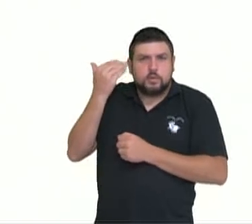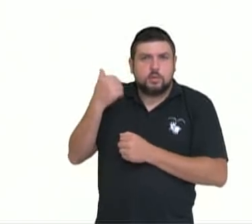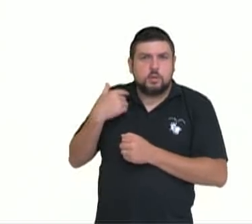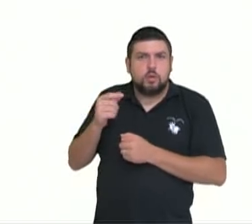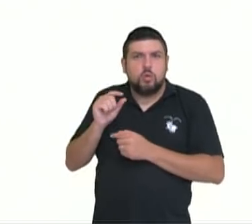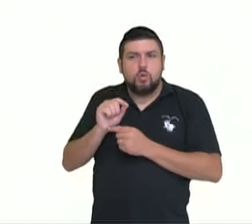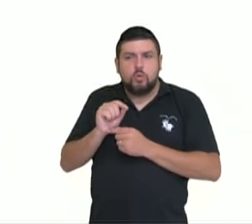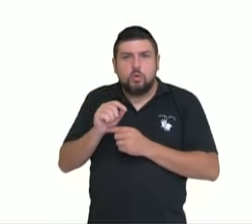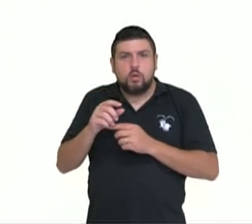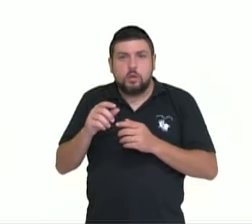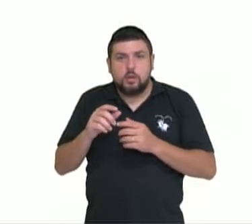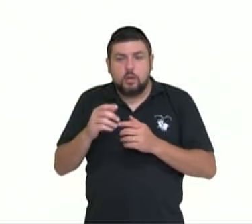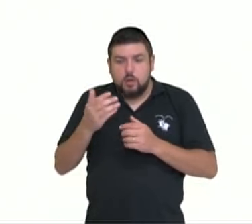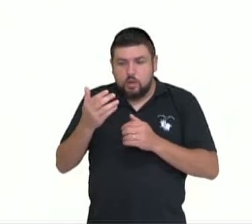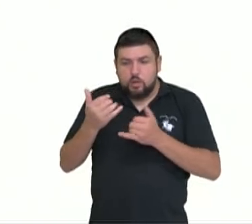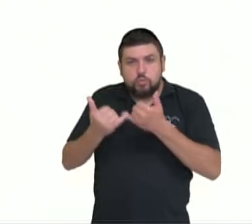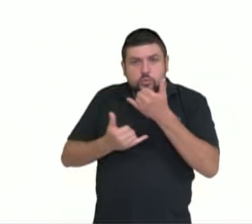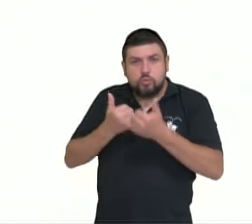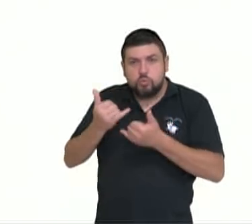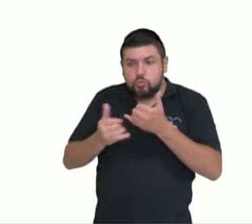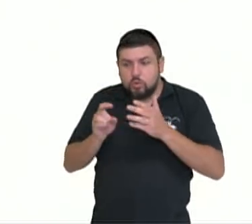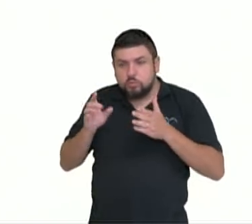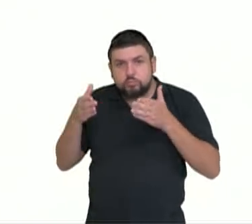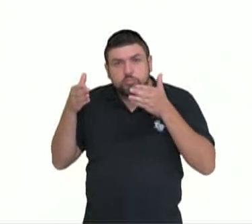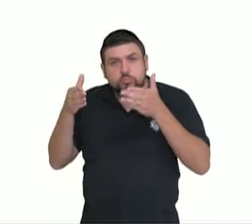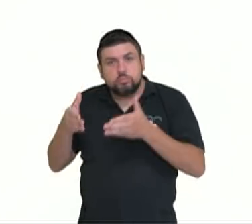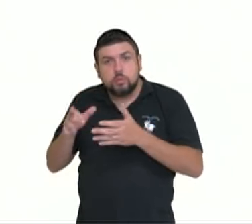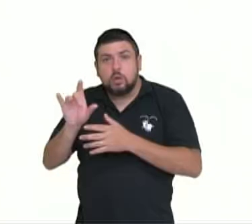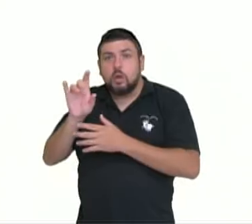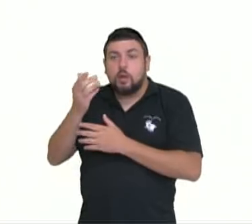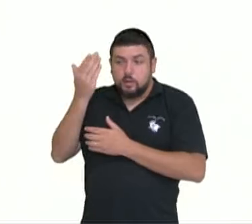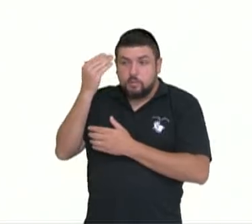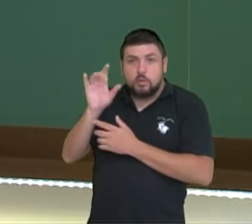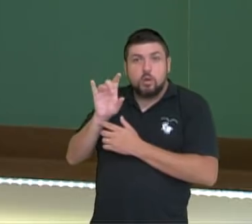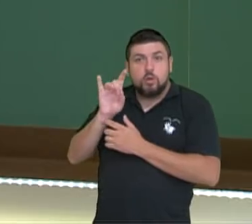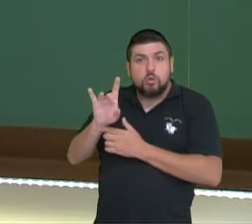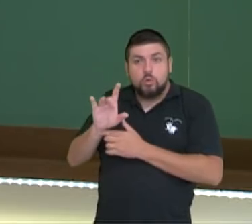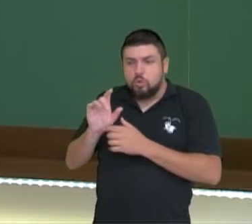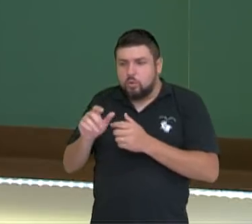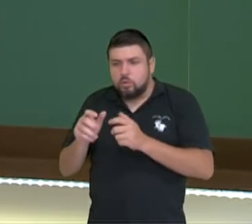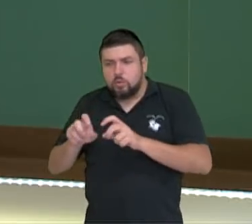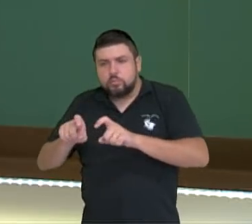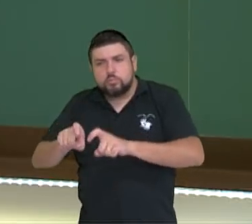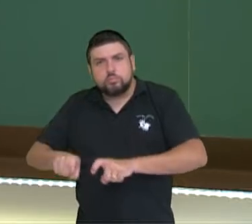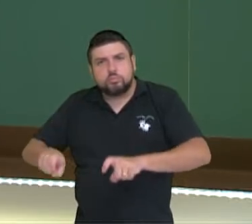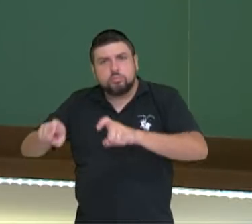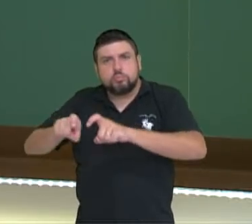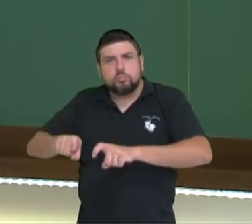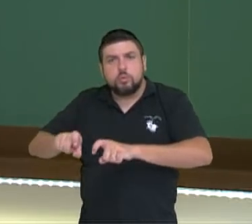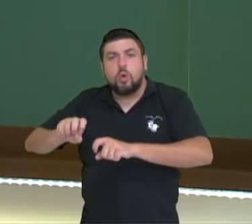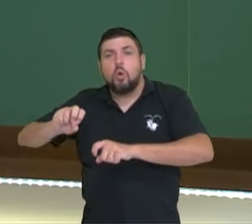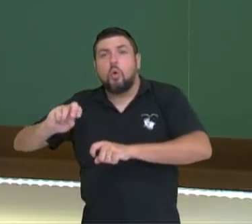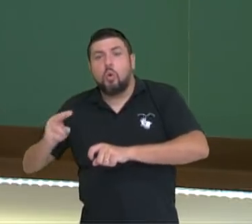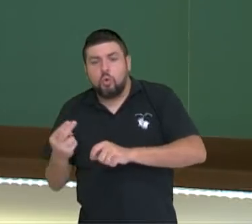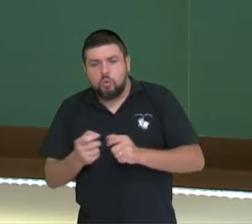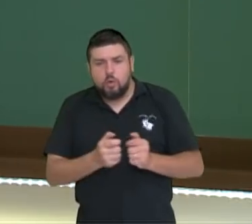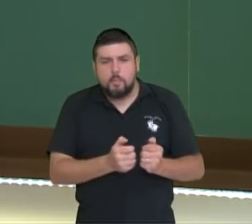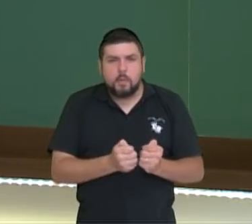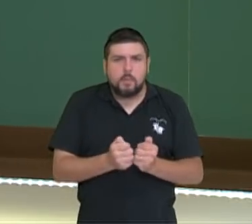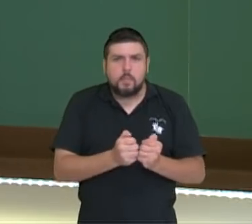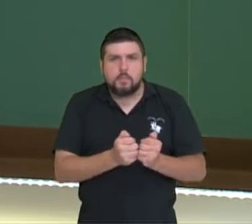para PC inicialmente ou que estavam lá com versões para os videogames, para os consoles, e